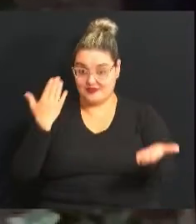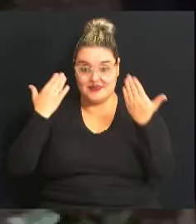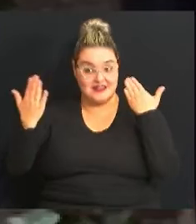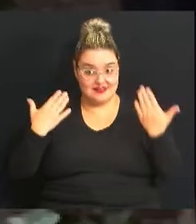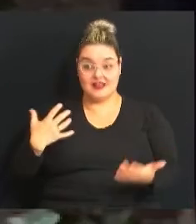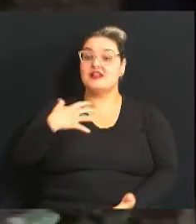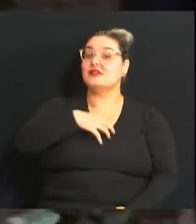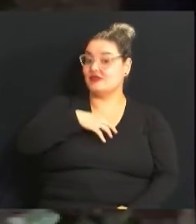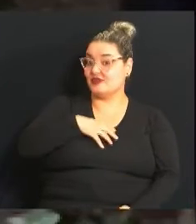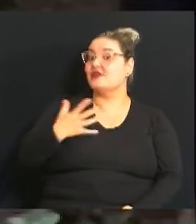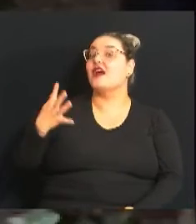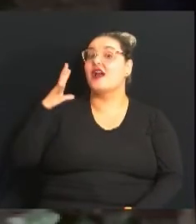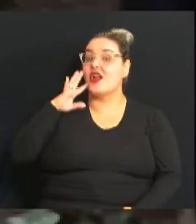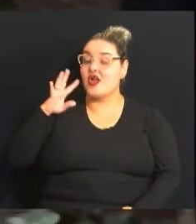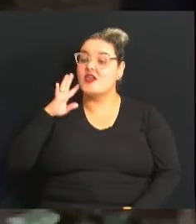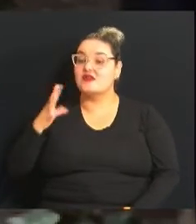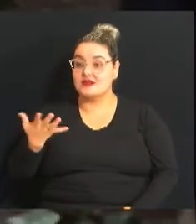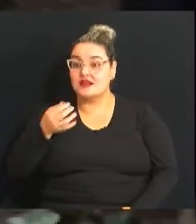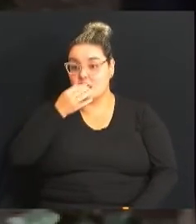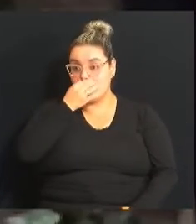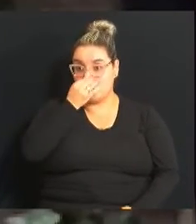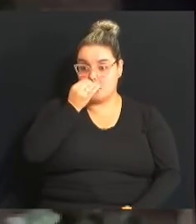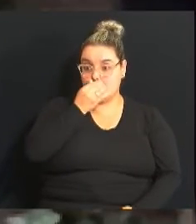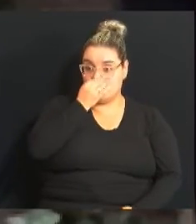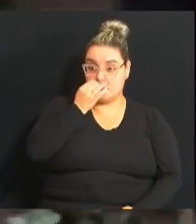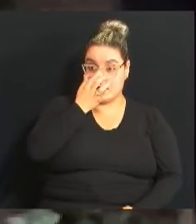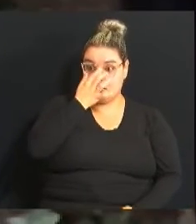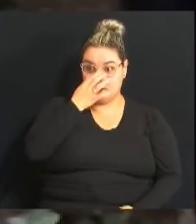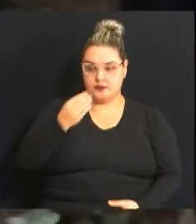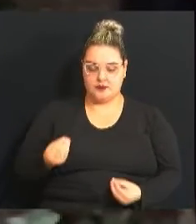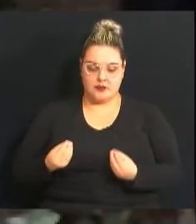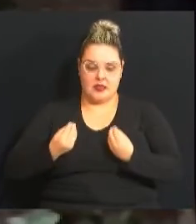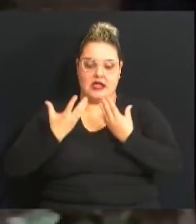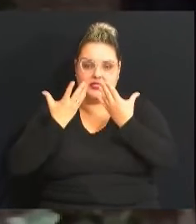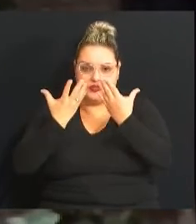forma legal de propiciar